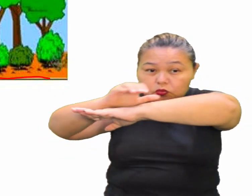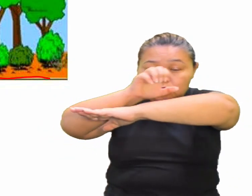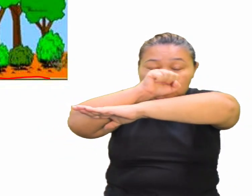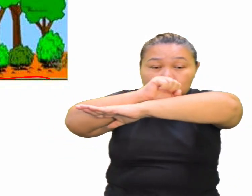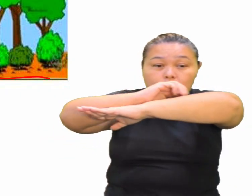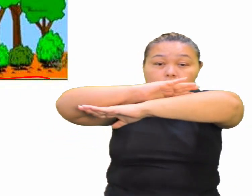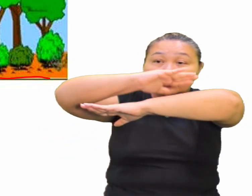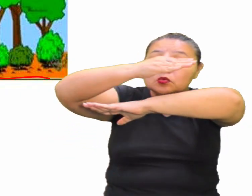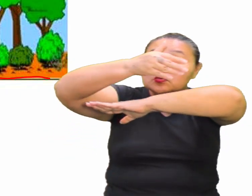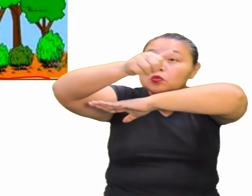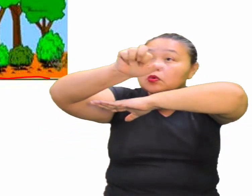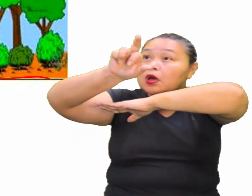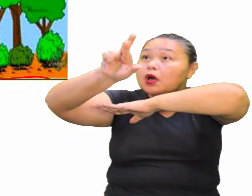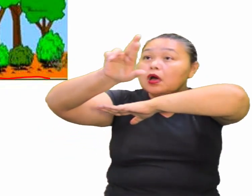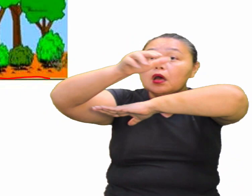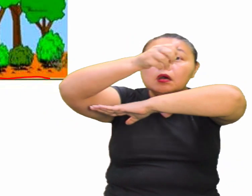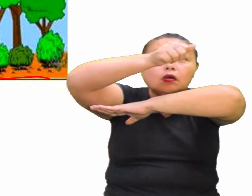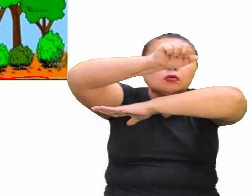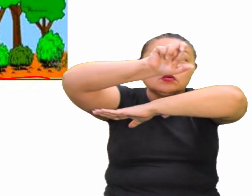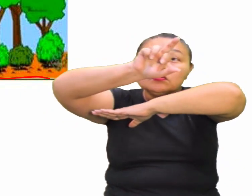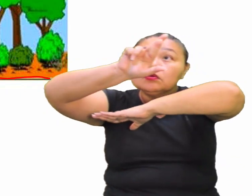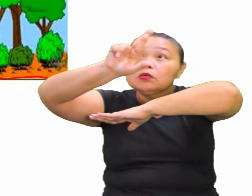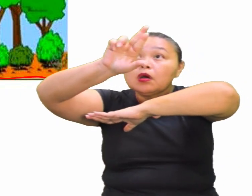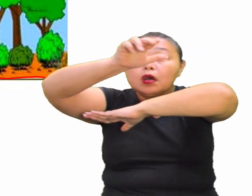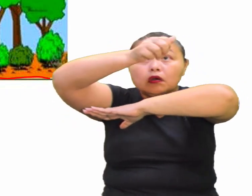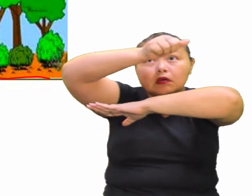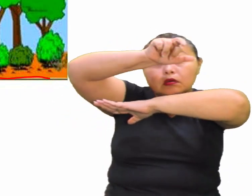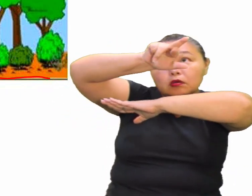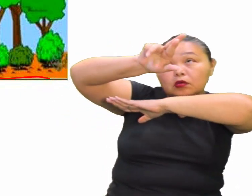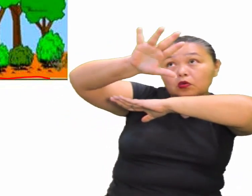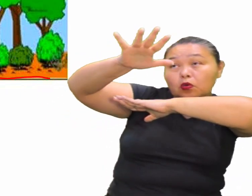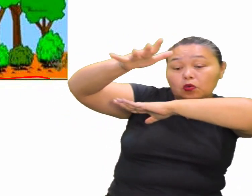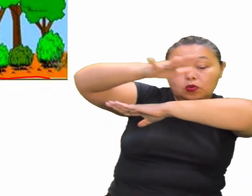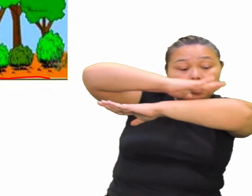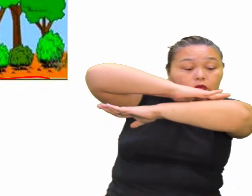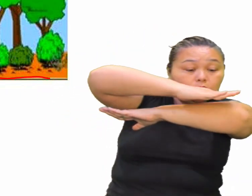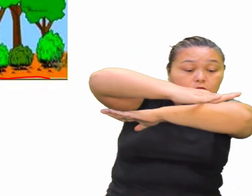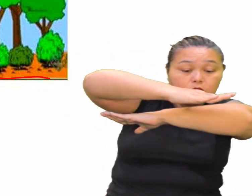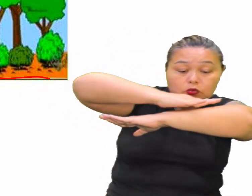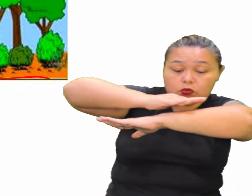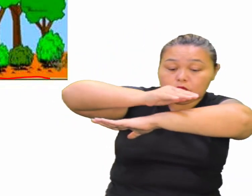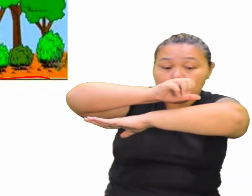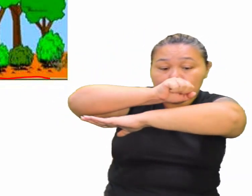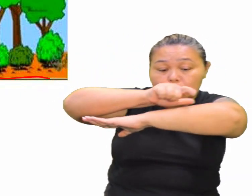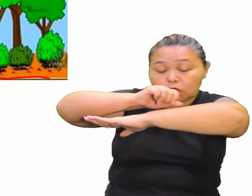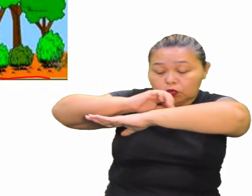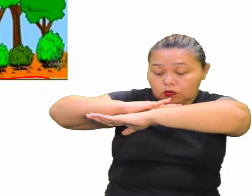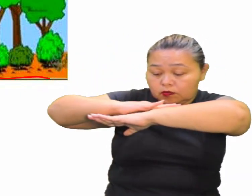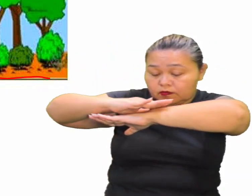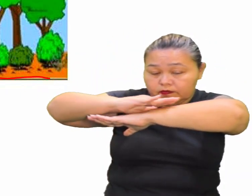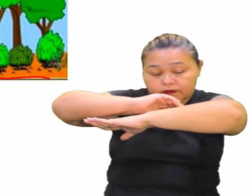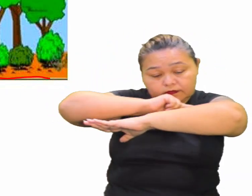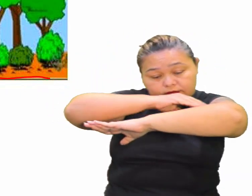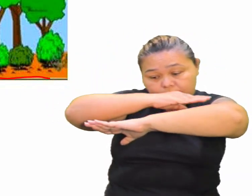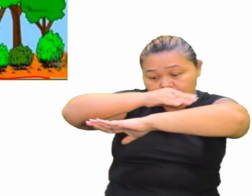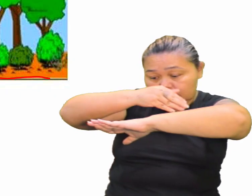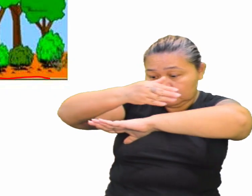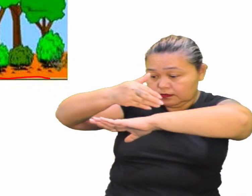ó, atmosférico, porque eles vão estar utilizando recursos do solo para toda essa etapa